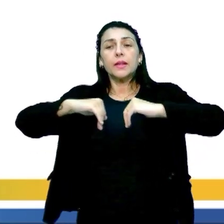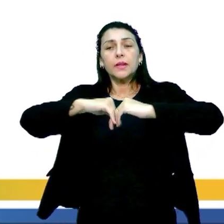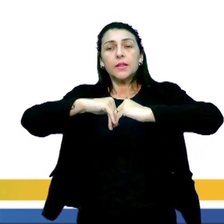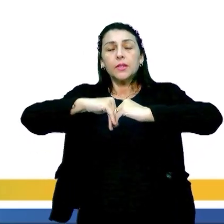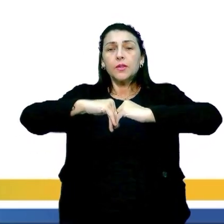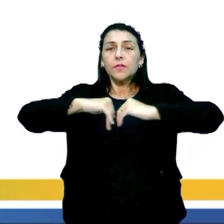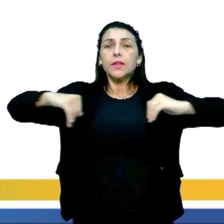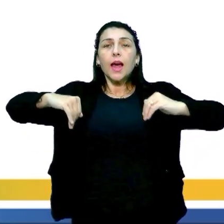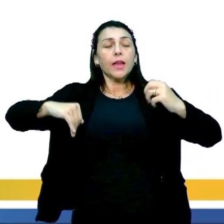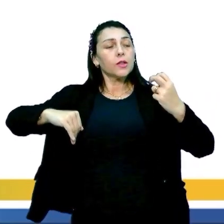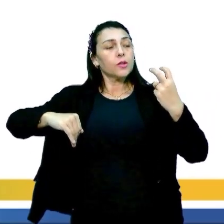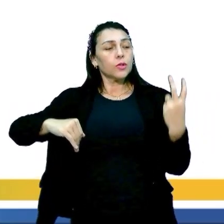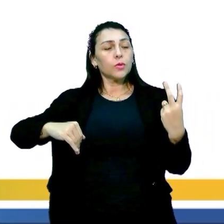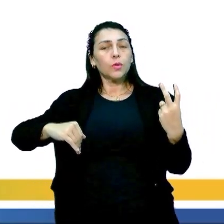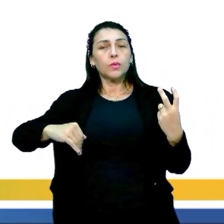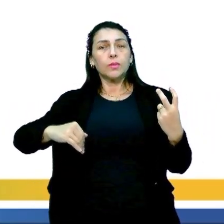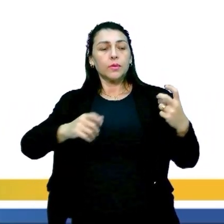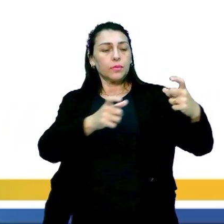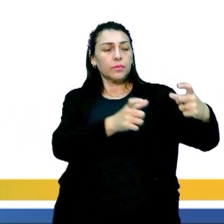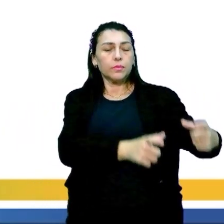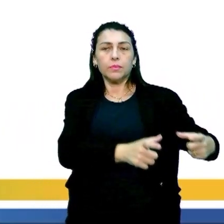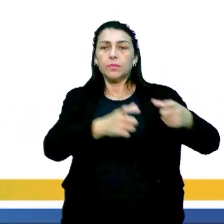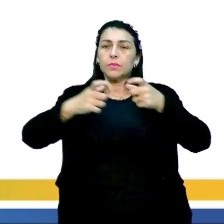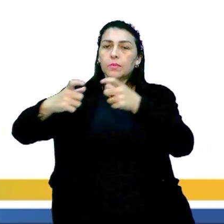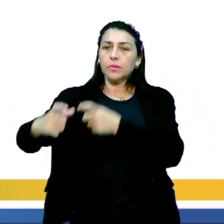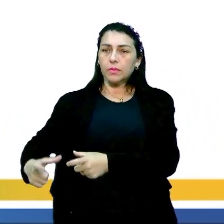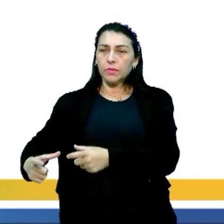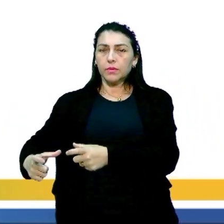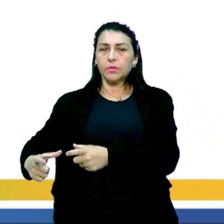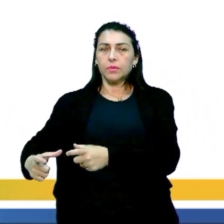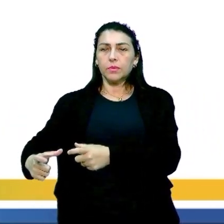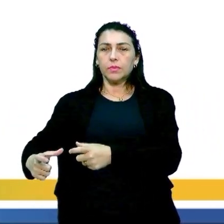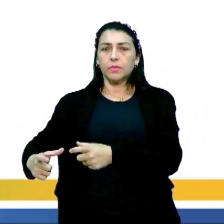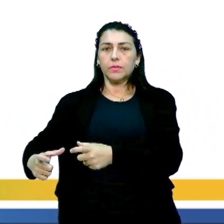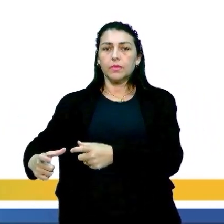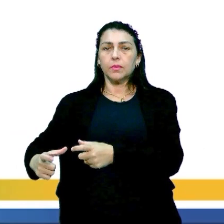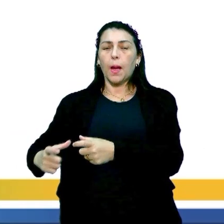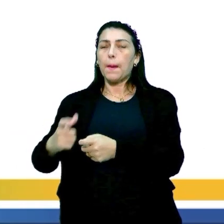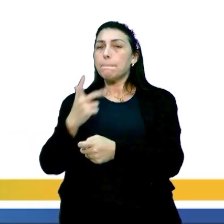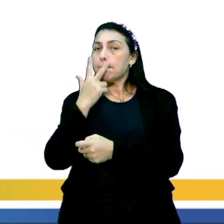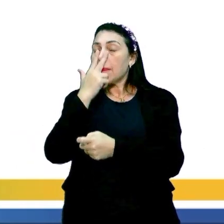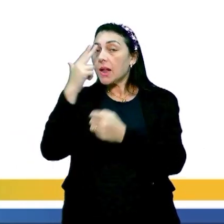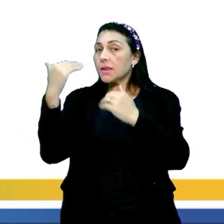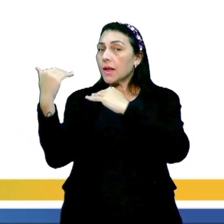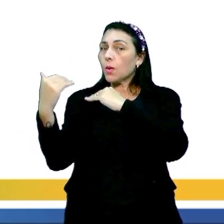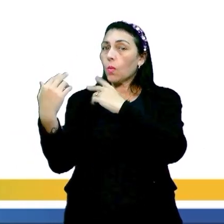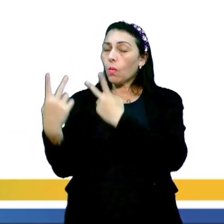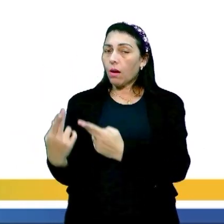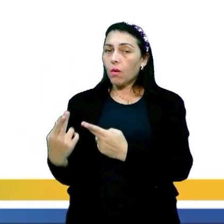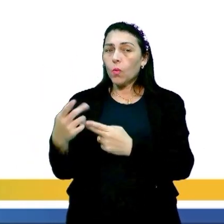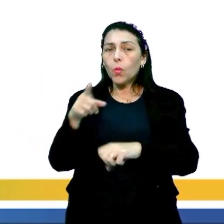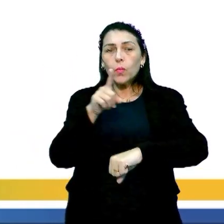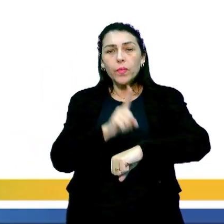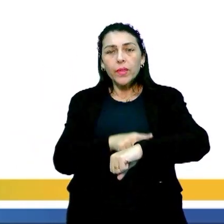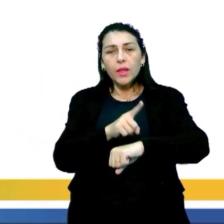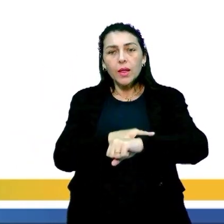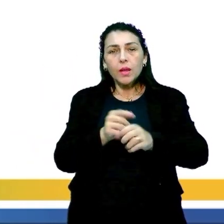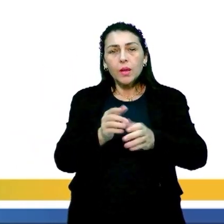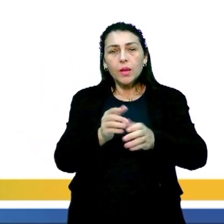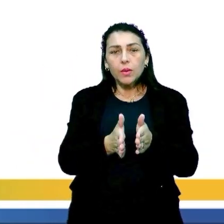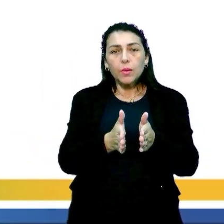O que a dividirá em dois fragmentos de área aproximadamente igual. O perímetro dos dois